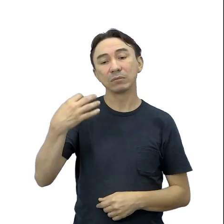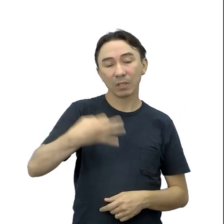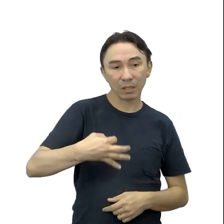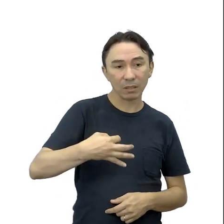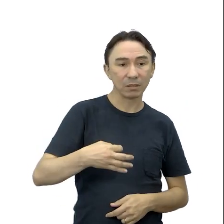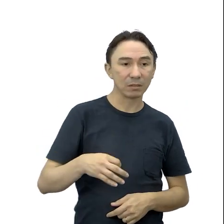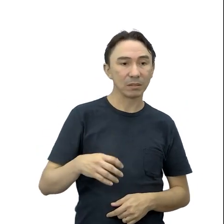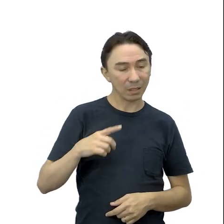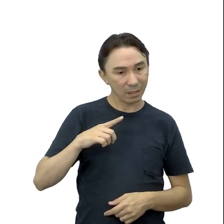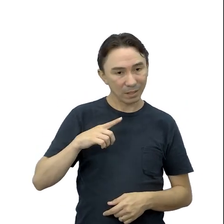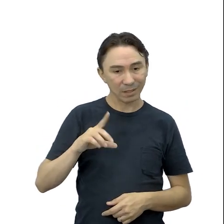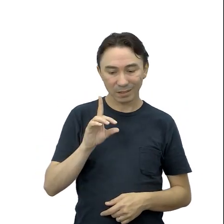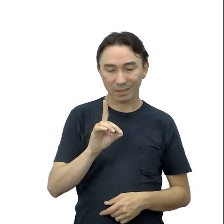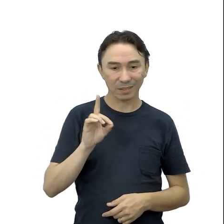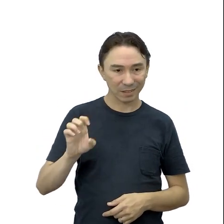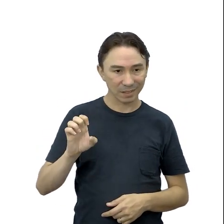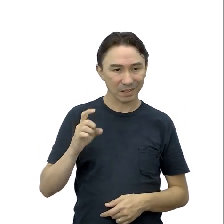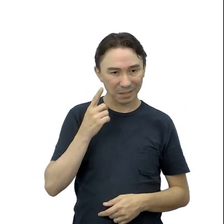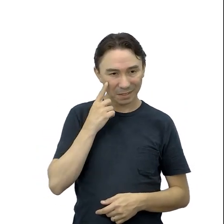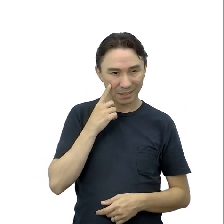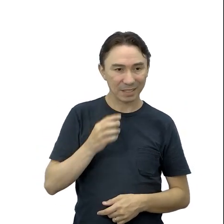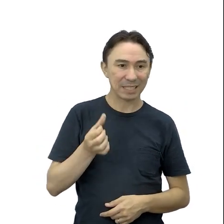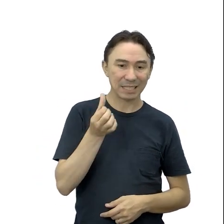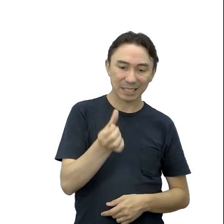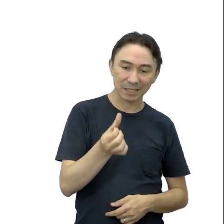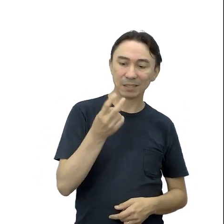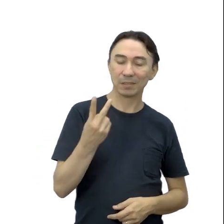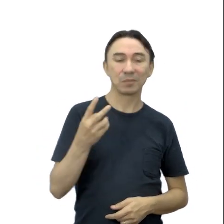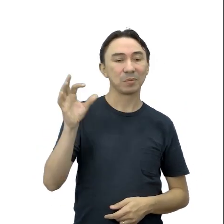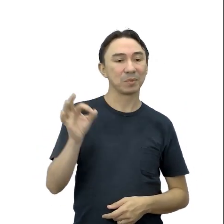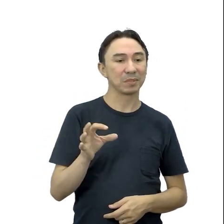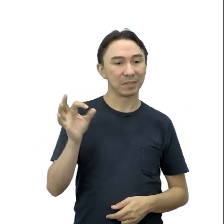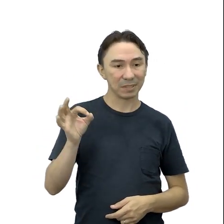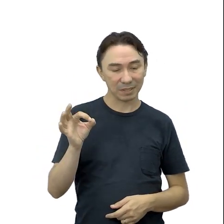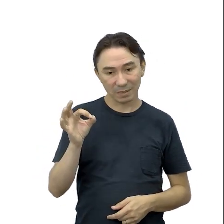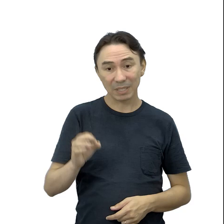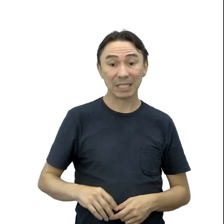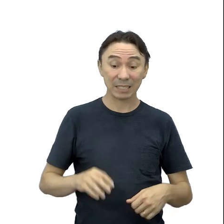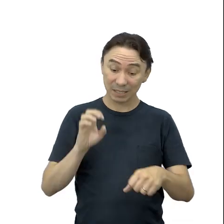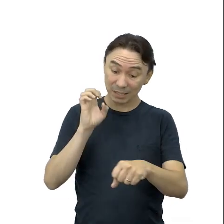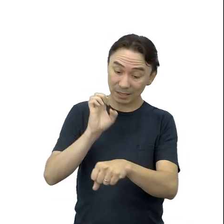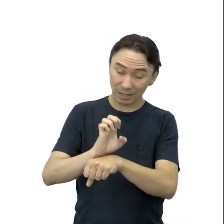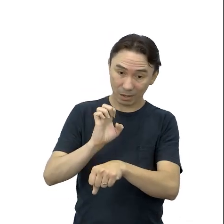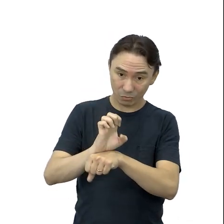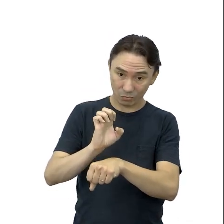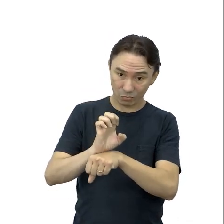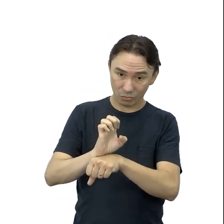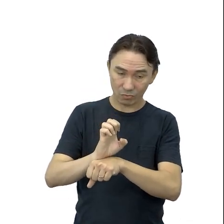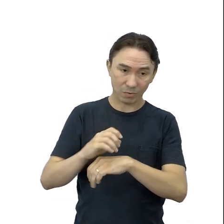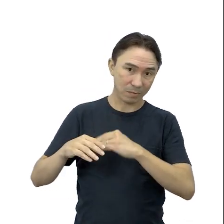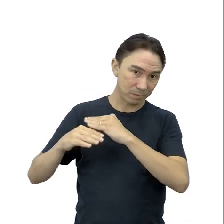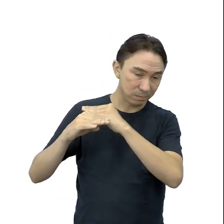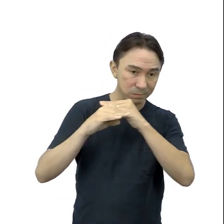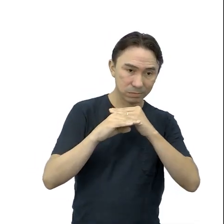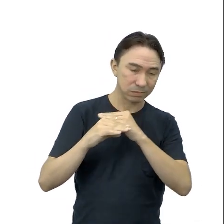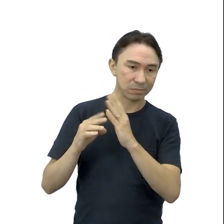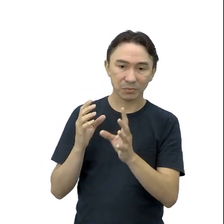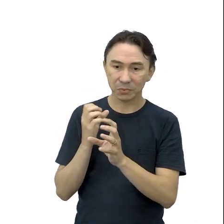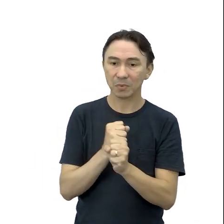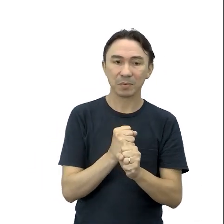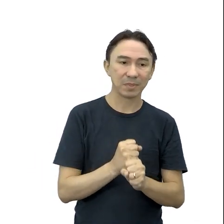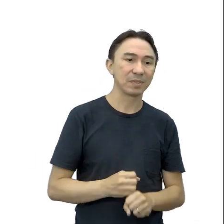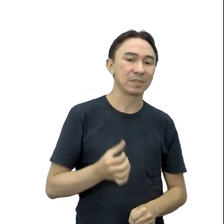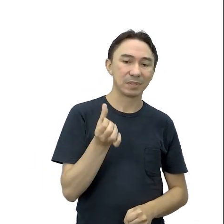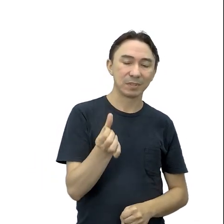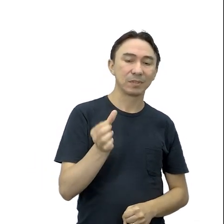diretoria de ensino, o percentual médio foi de 62, e a média da nossa rede foi de